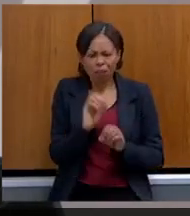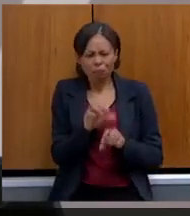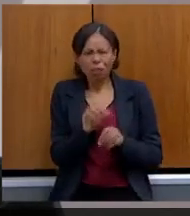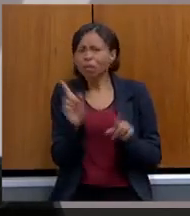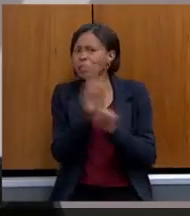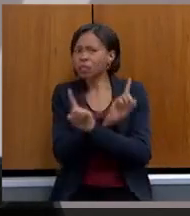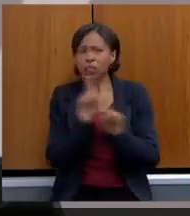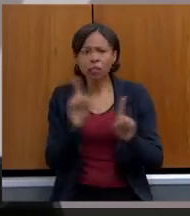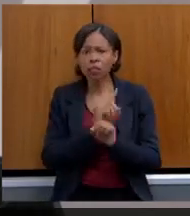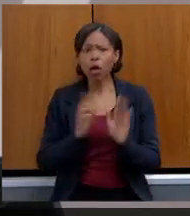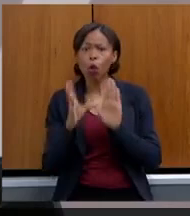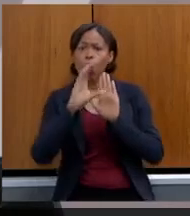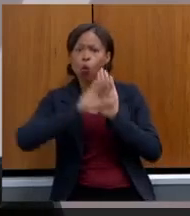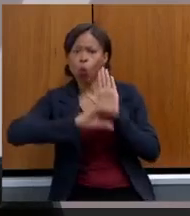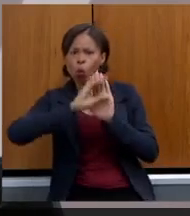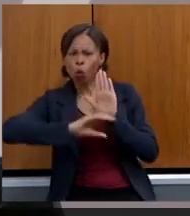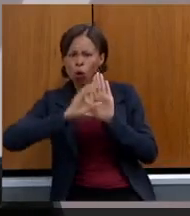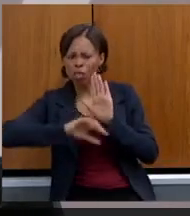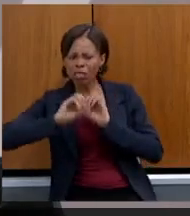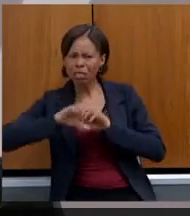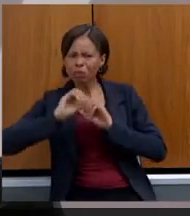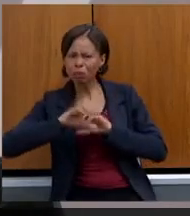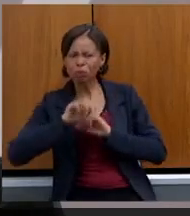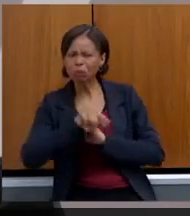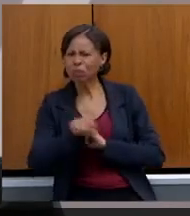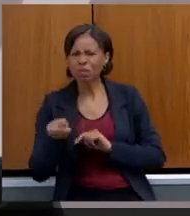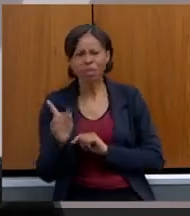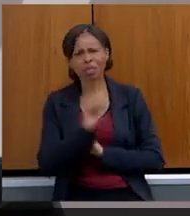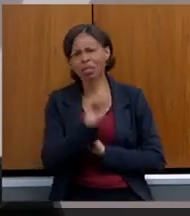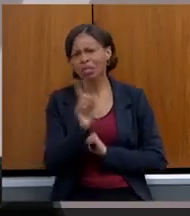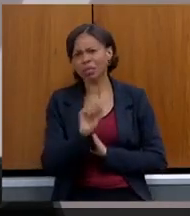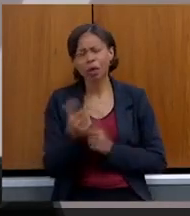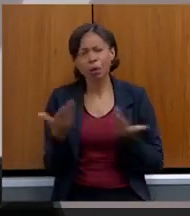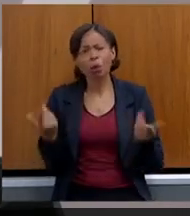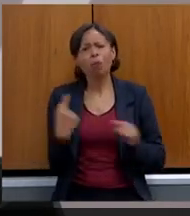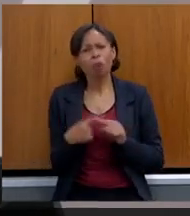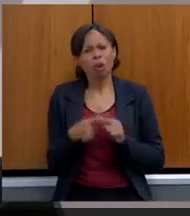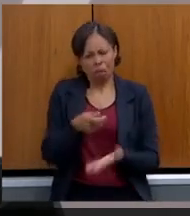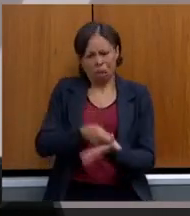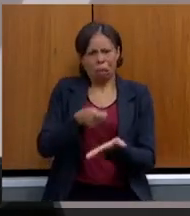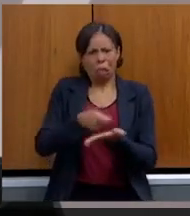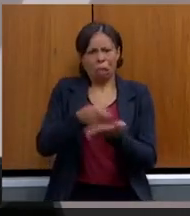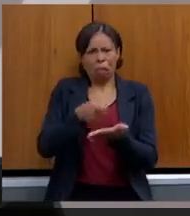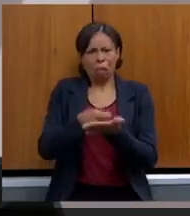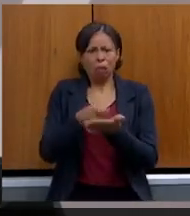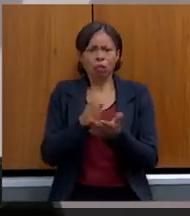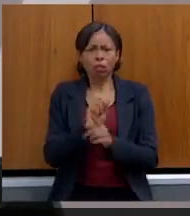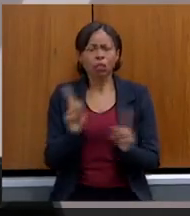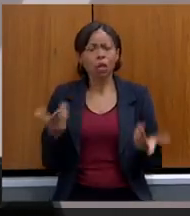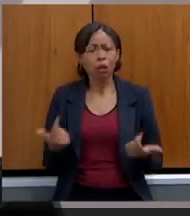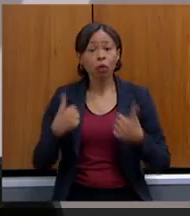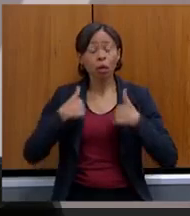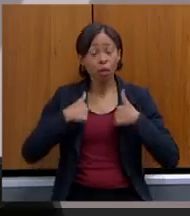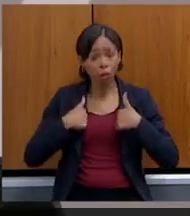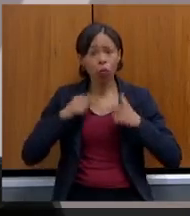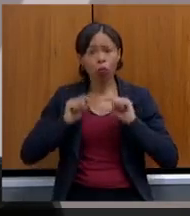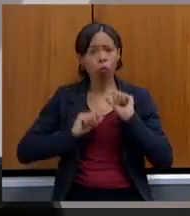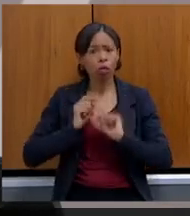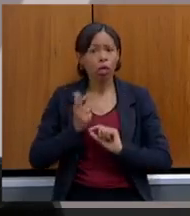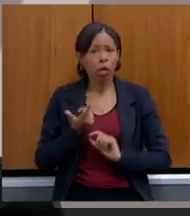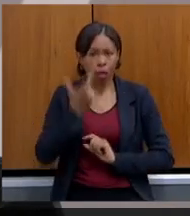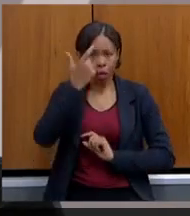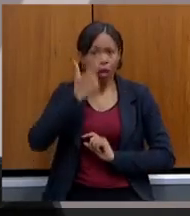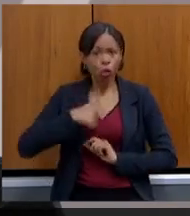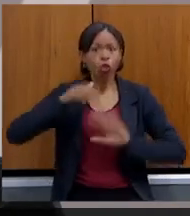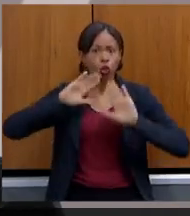isso da grade curricular não tem isso então para que ficar colocando isso agora abaixo das pessoas e lembrando que eu sou um cara que eu tô